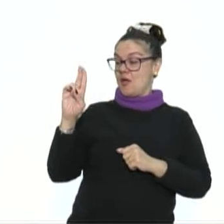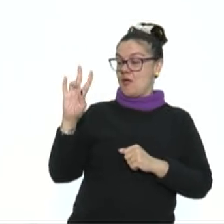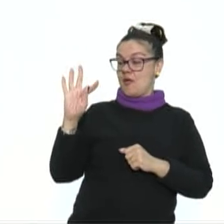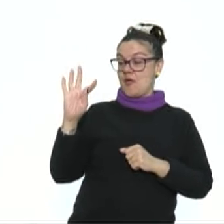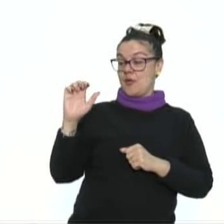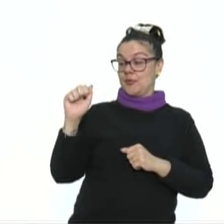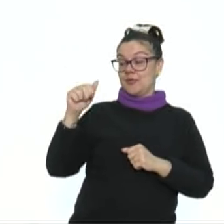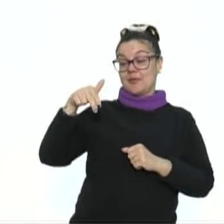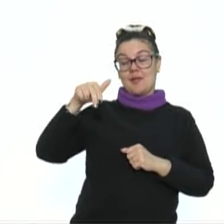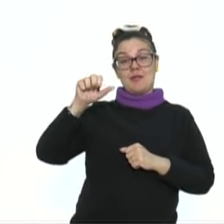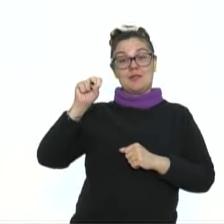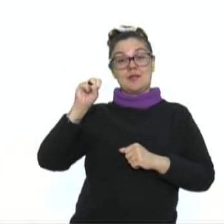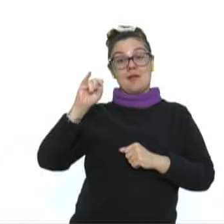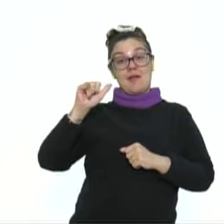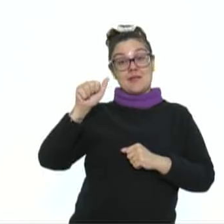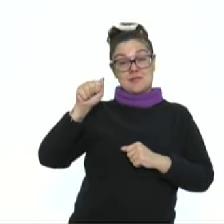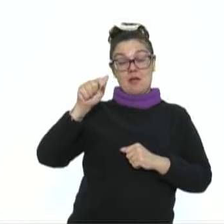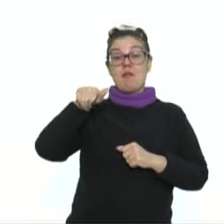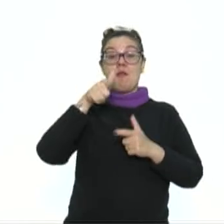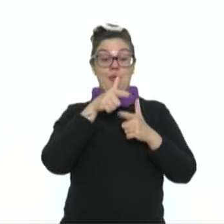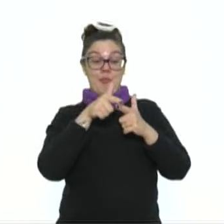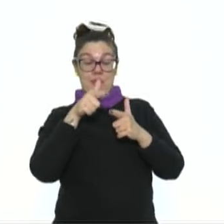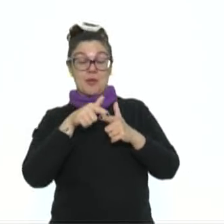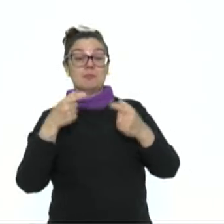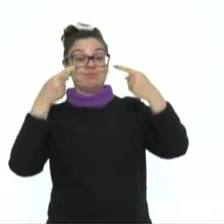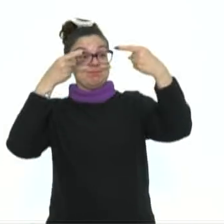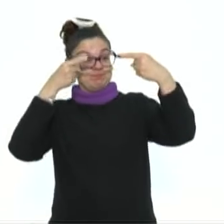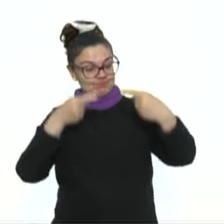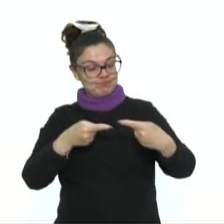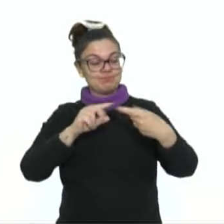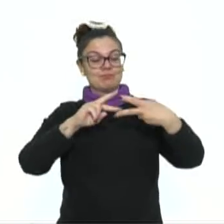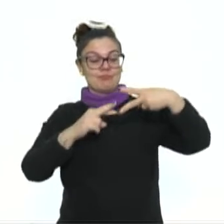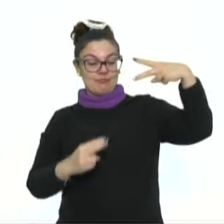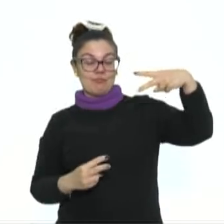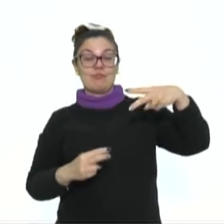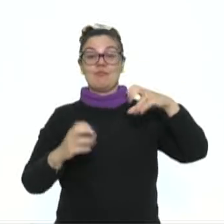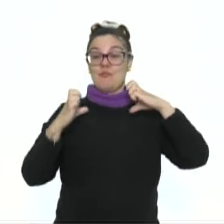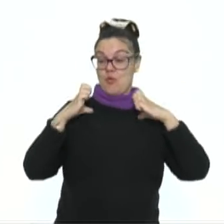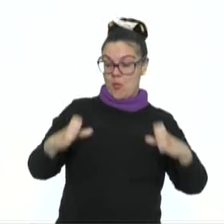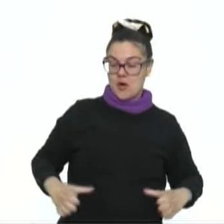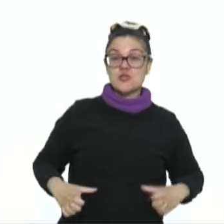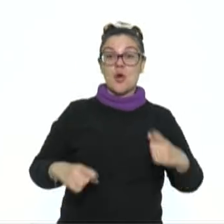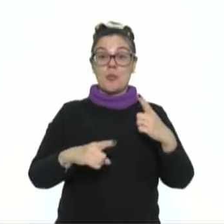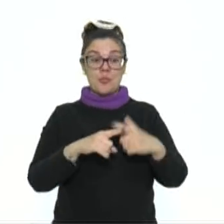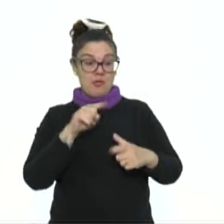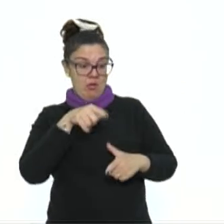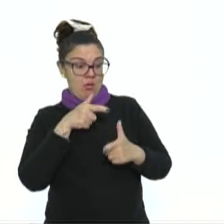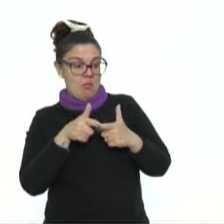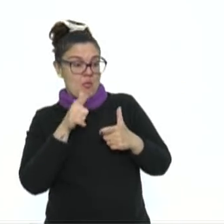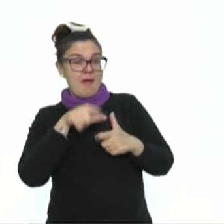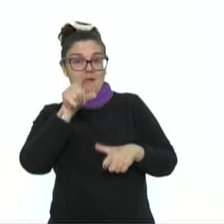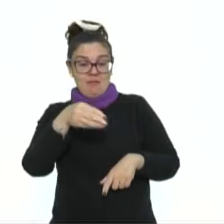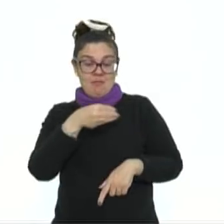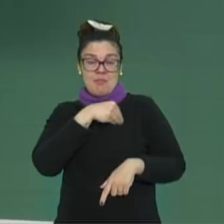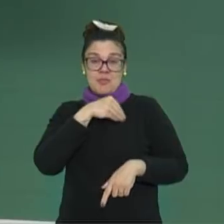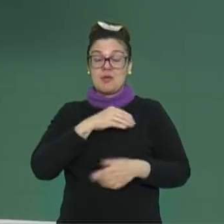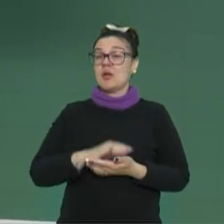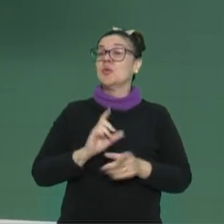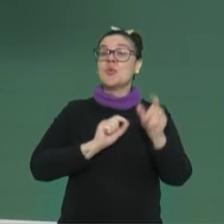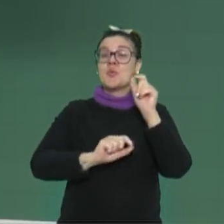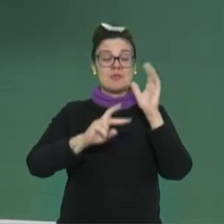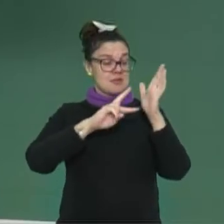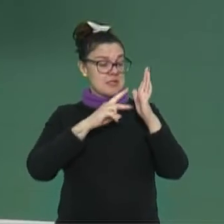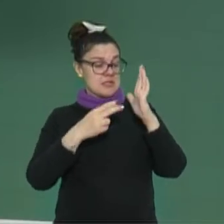resolvidos nos tempos atuais. É um grande desafio da bioética, pois é considerada por muitas pessoas como um crime, um pecado. Ou seja,